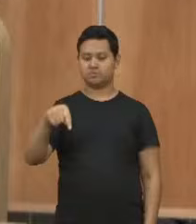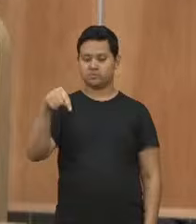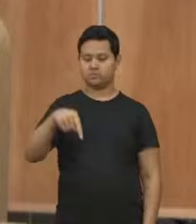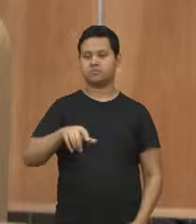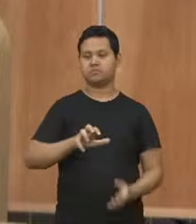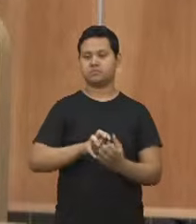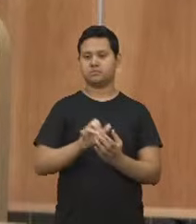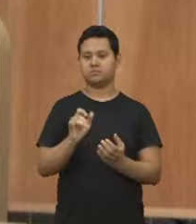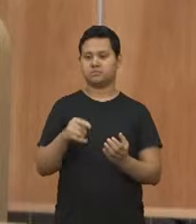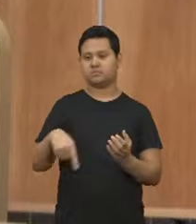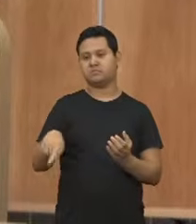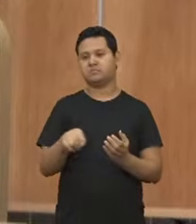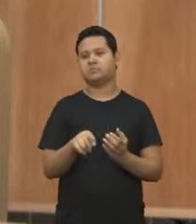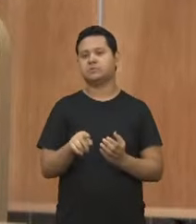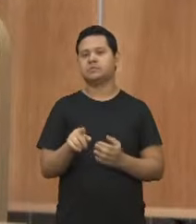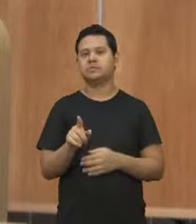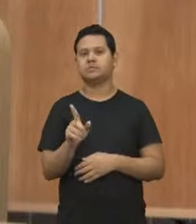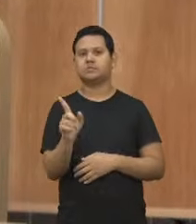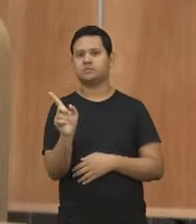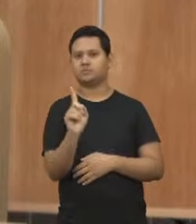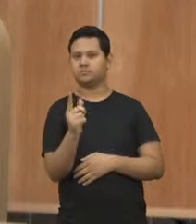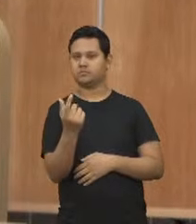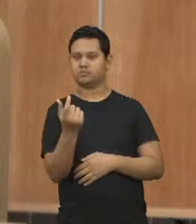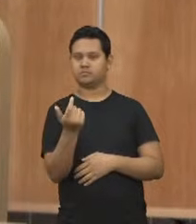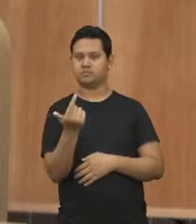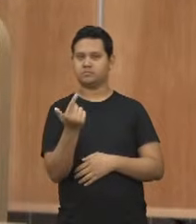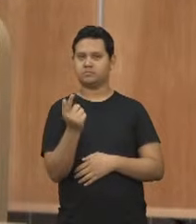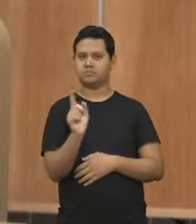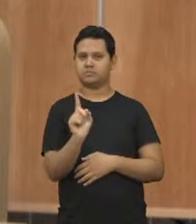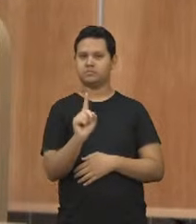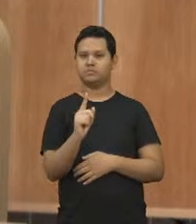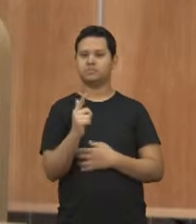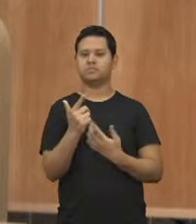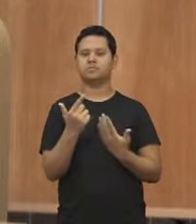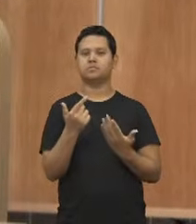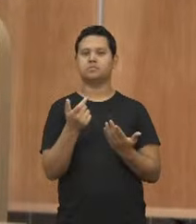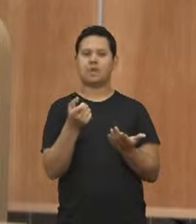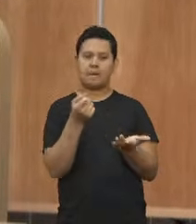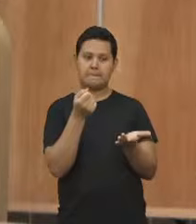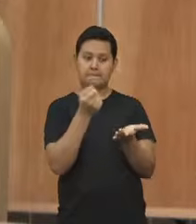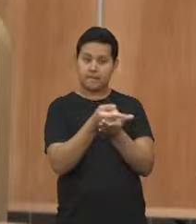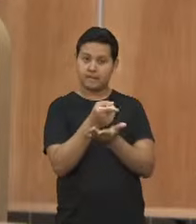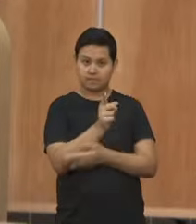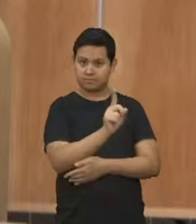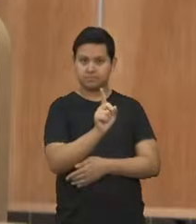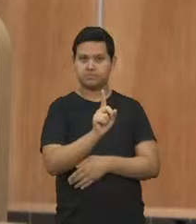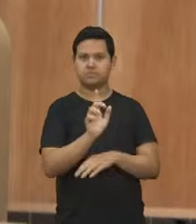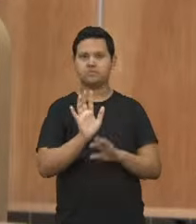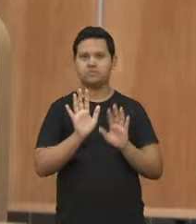cidade não vai ter essa conta para pagar.